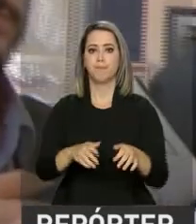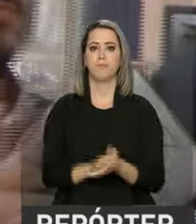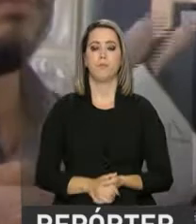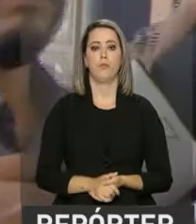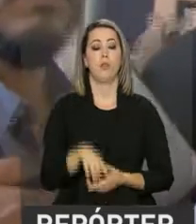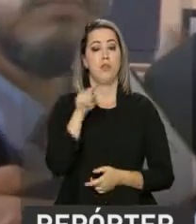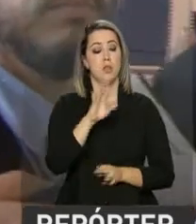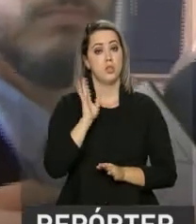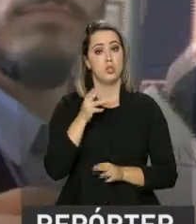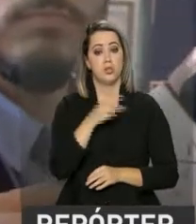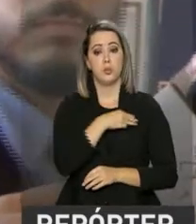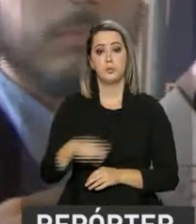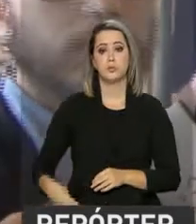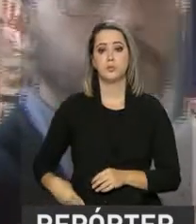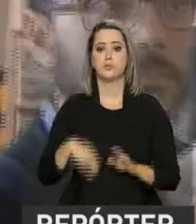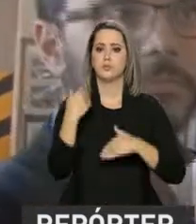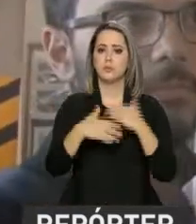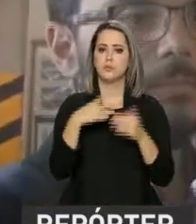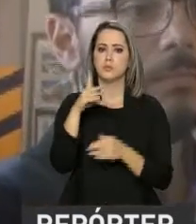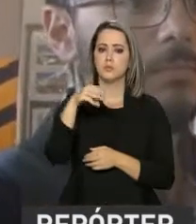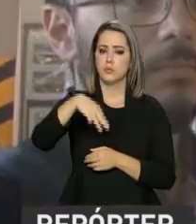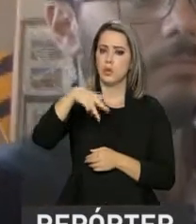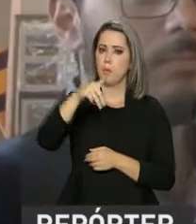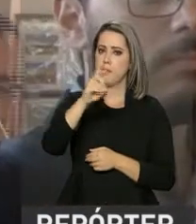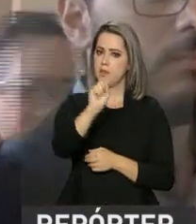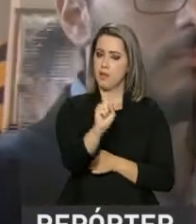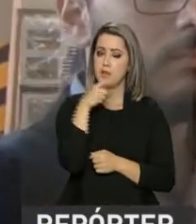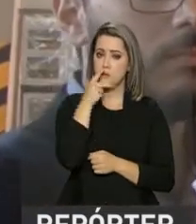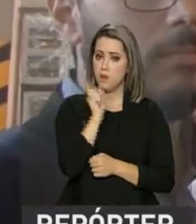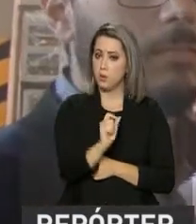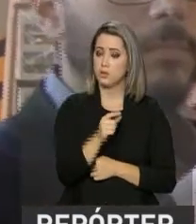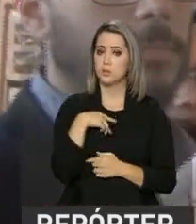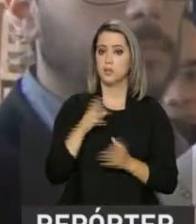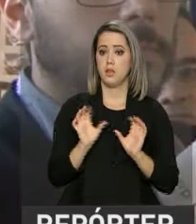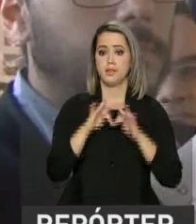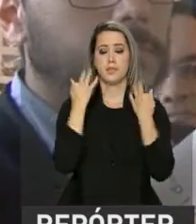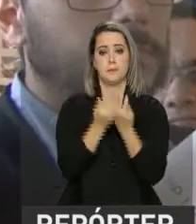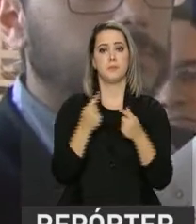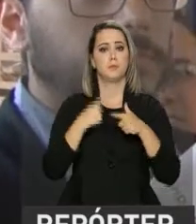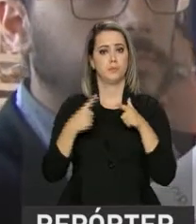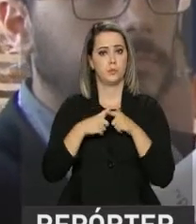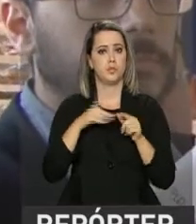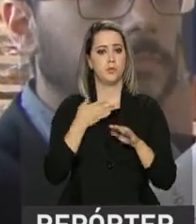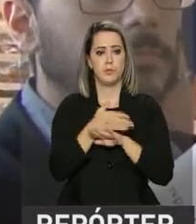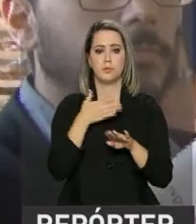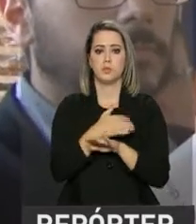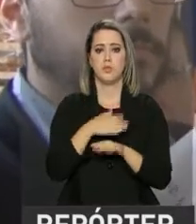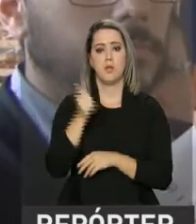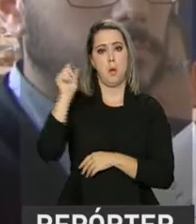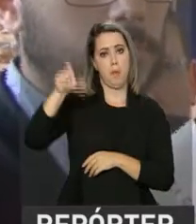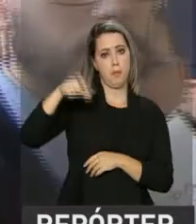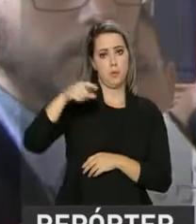o ministro do Desenvolvimento Social e Agrário, Osmar Terra, afirmou que as famílias afetadas terão acesso ao